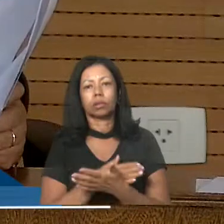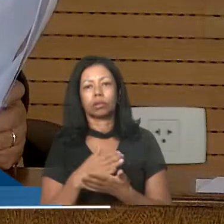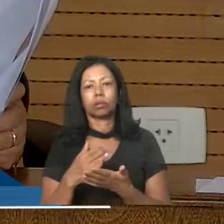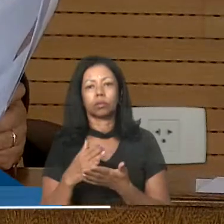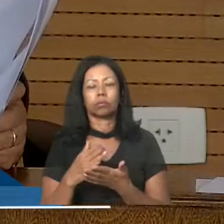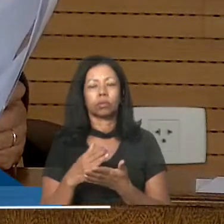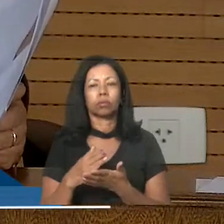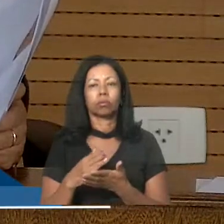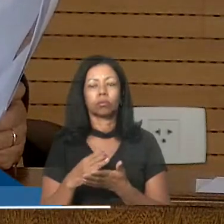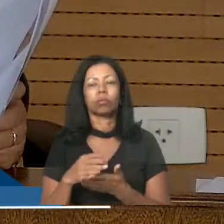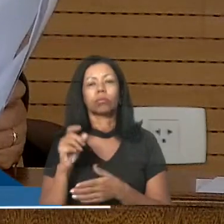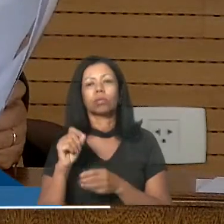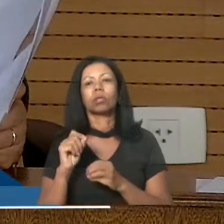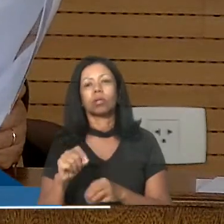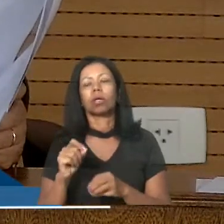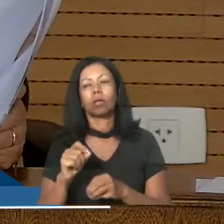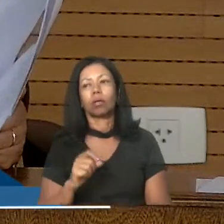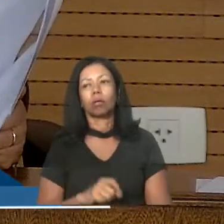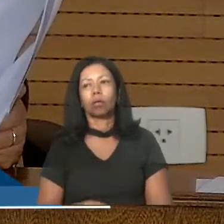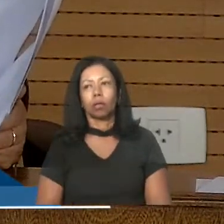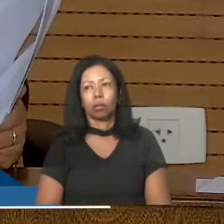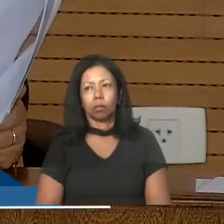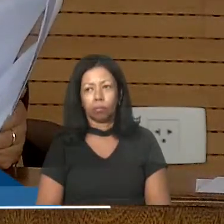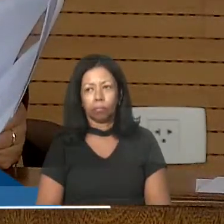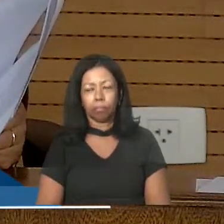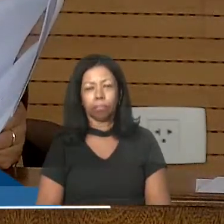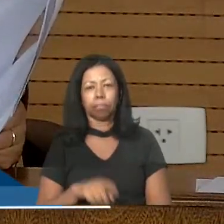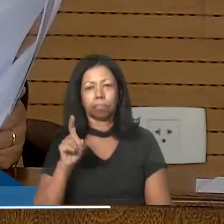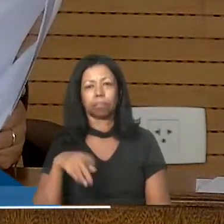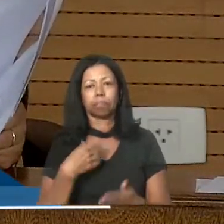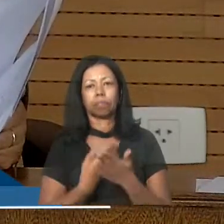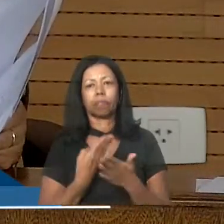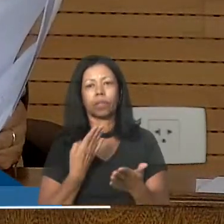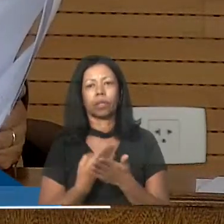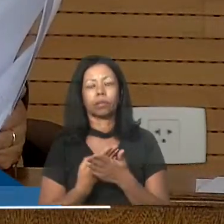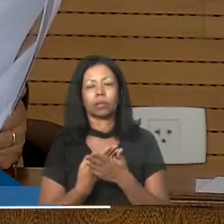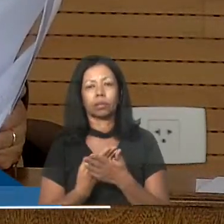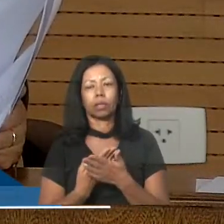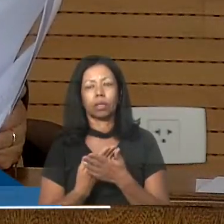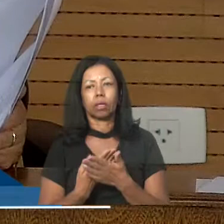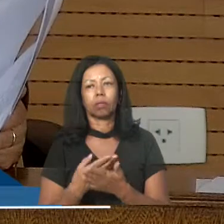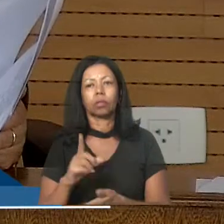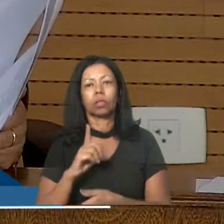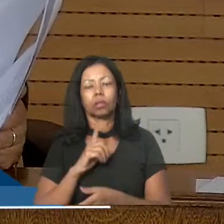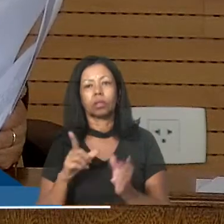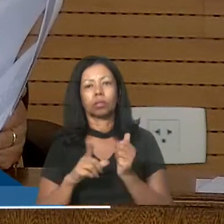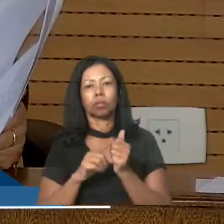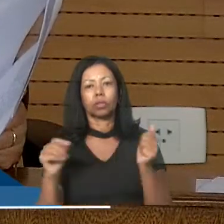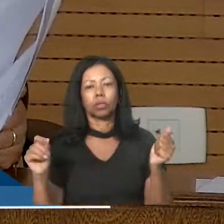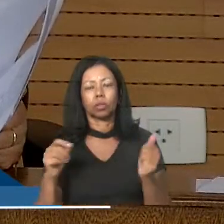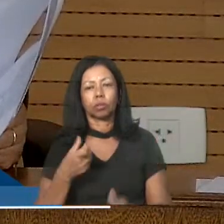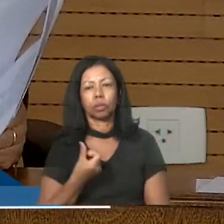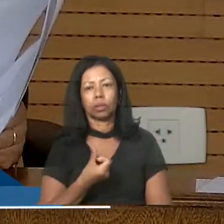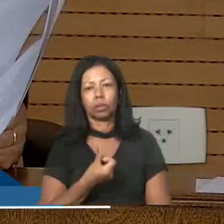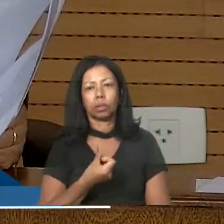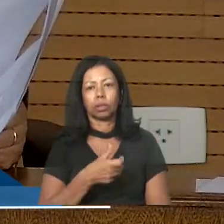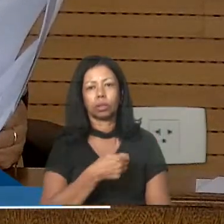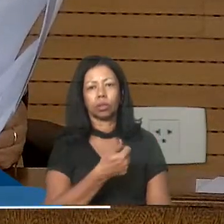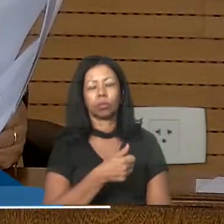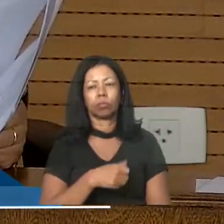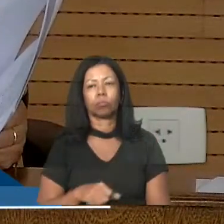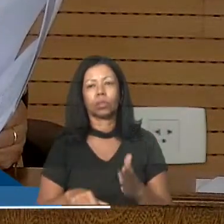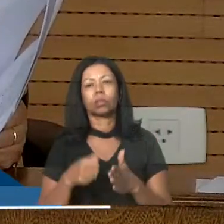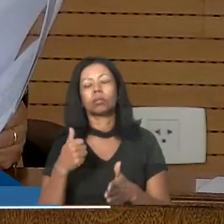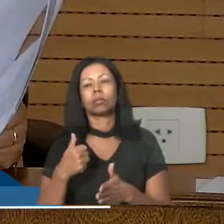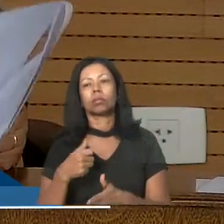proposição, em tela, analisando-se à vista do que dispõe o artigo 61º da